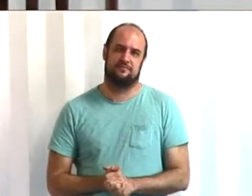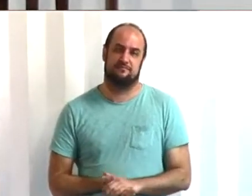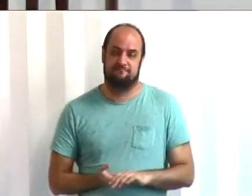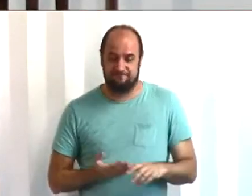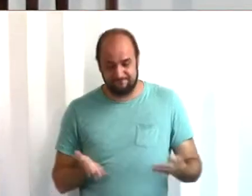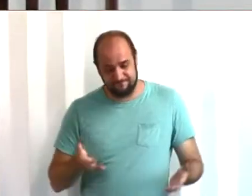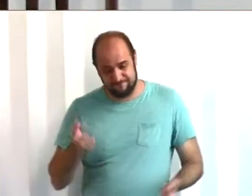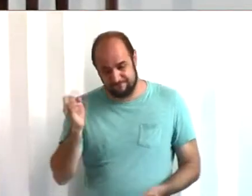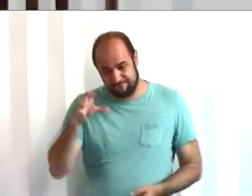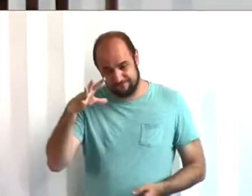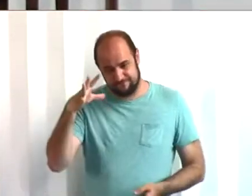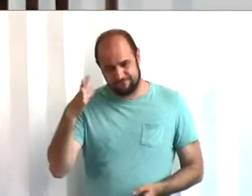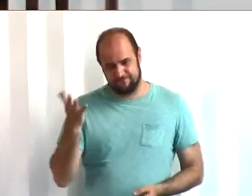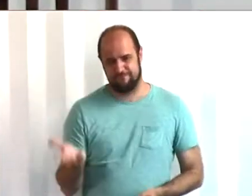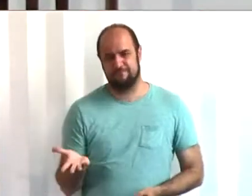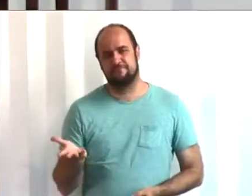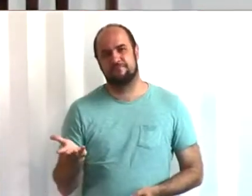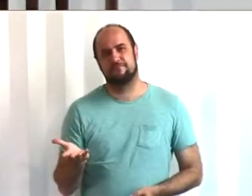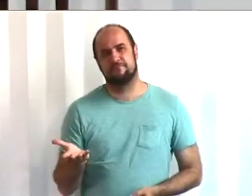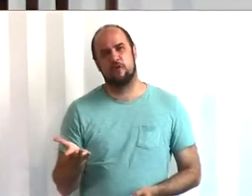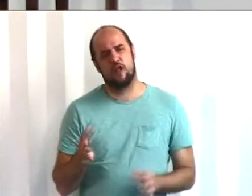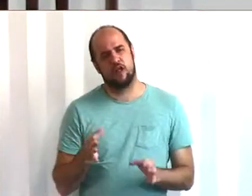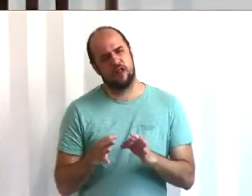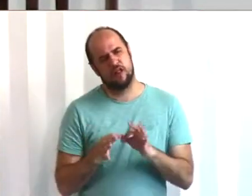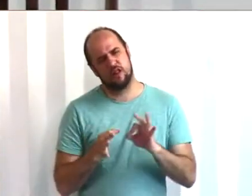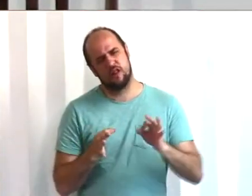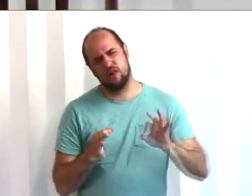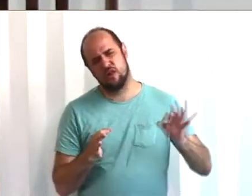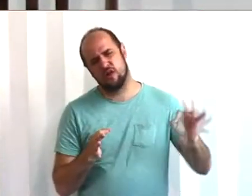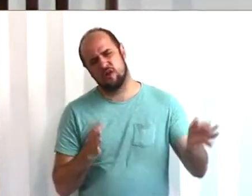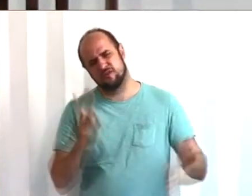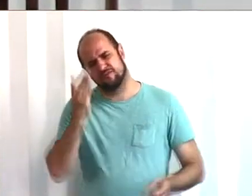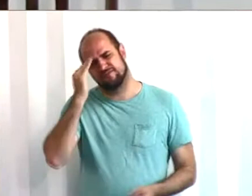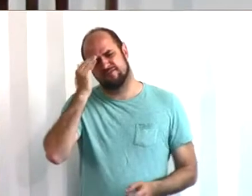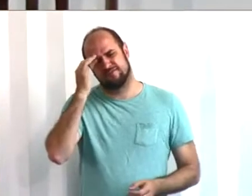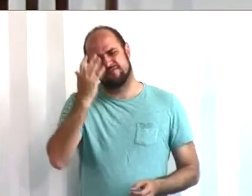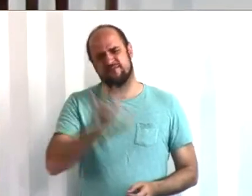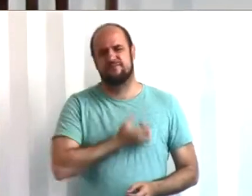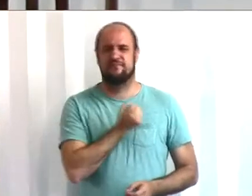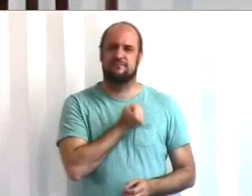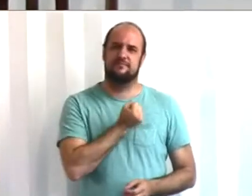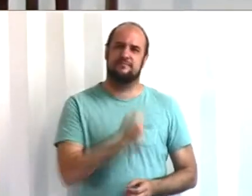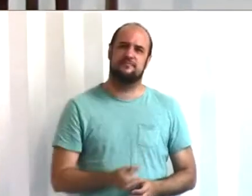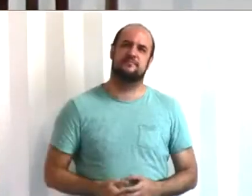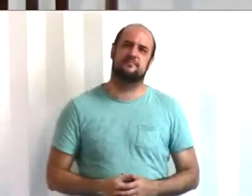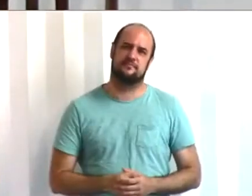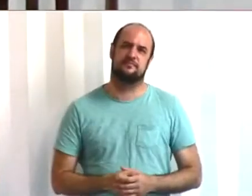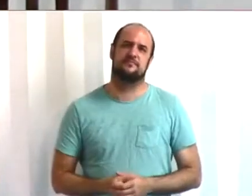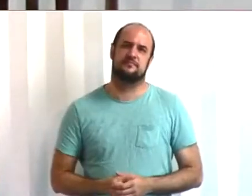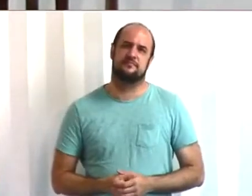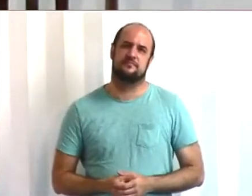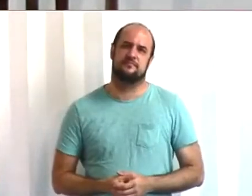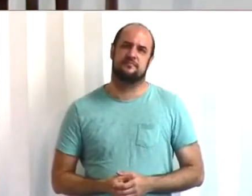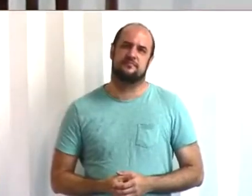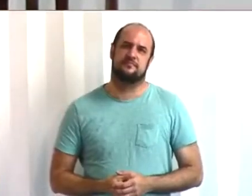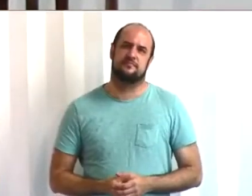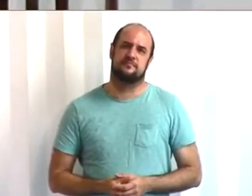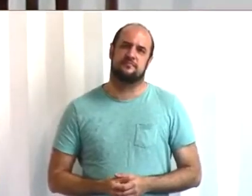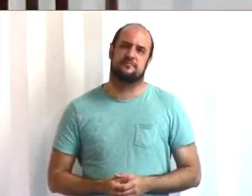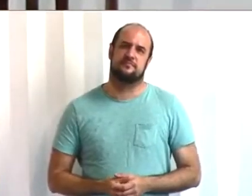E obviamente, estes estão muito distantes do entendimento de salvação, quanto estão do entendimento de glorificação.